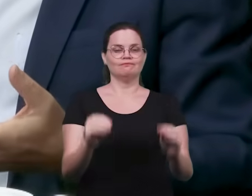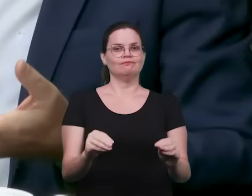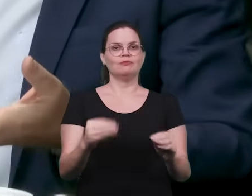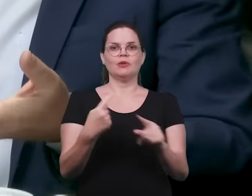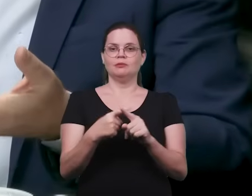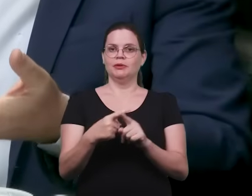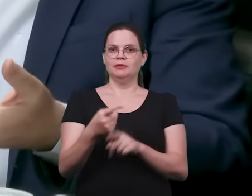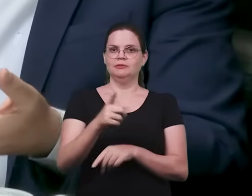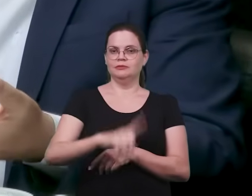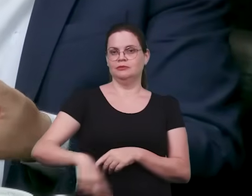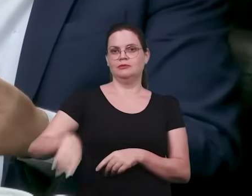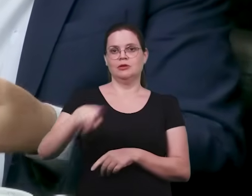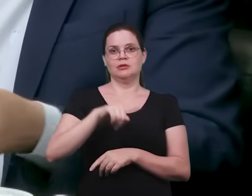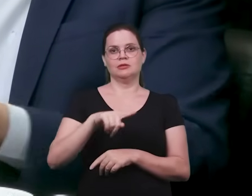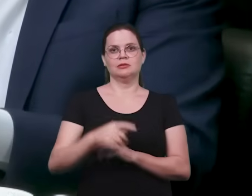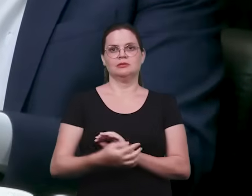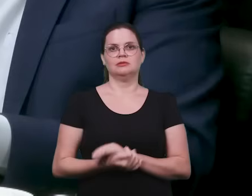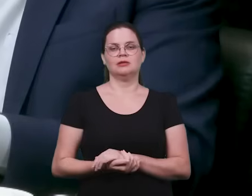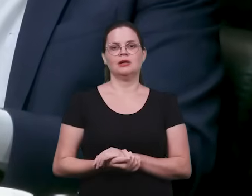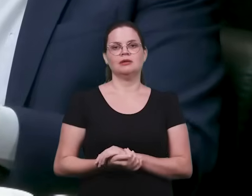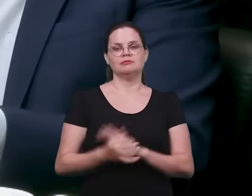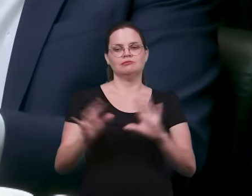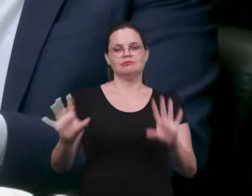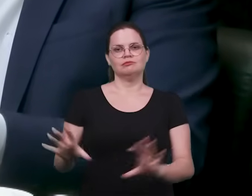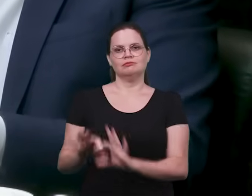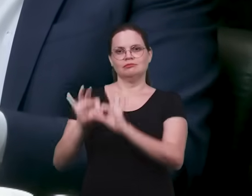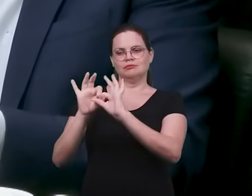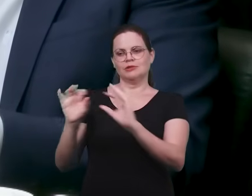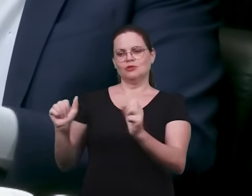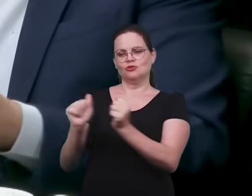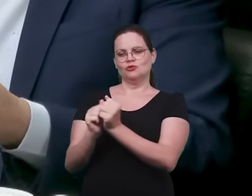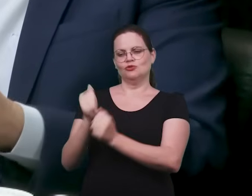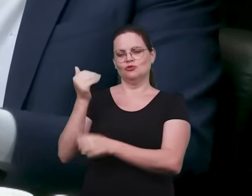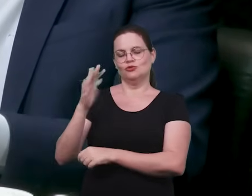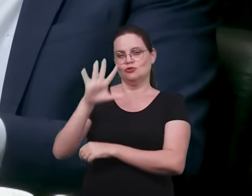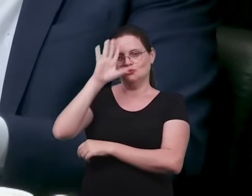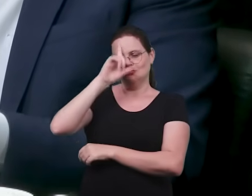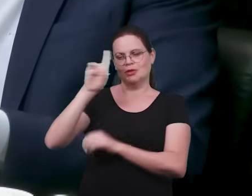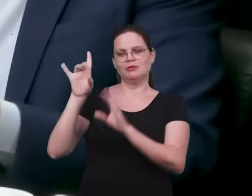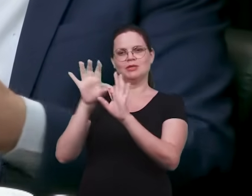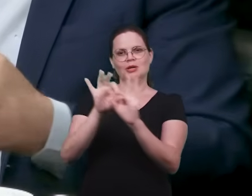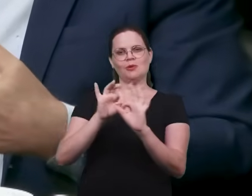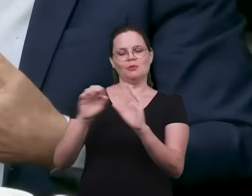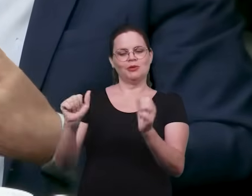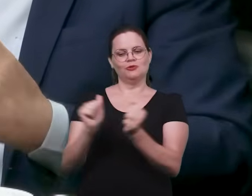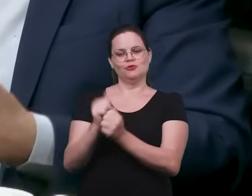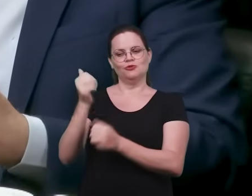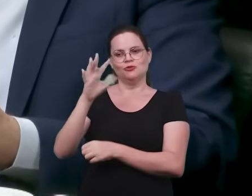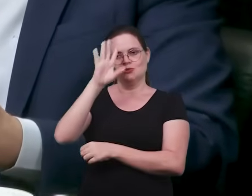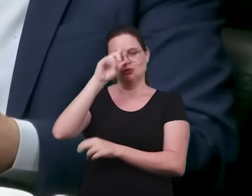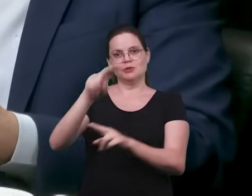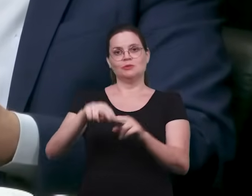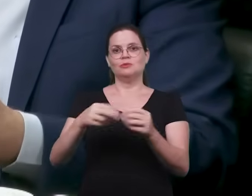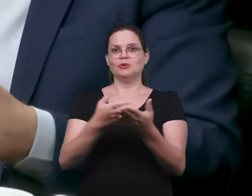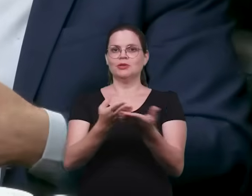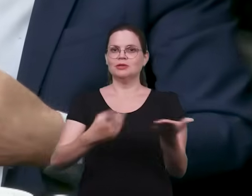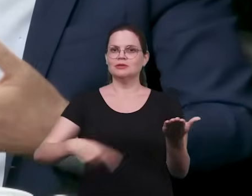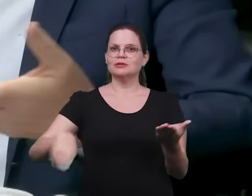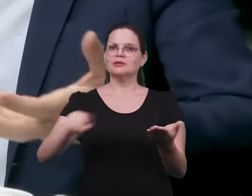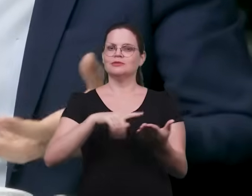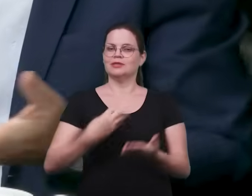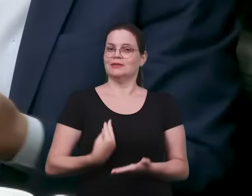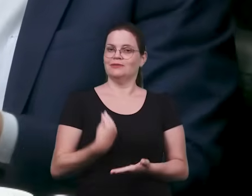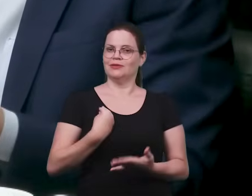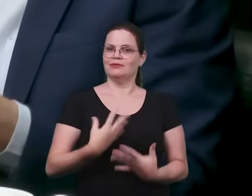porque vocês se chegaram a Ele, né, estiveram em comunhão com Ele, e por isso vocês foram guardados e